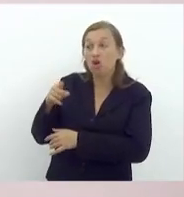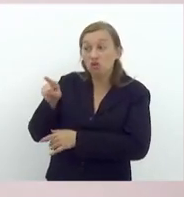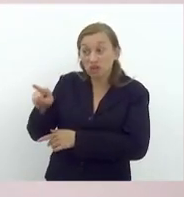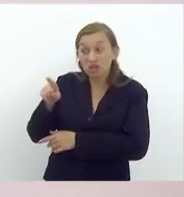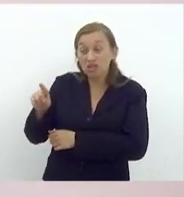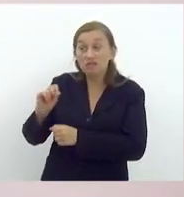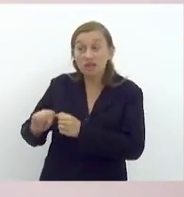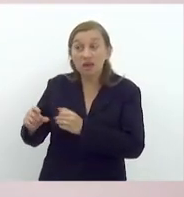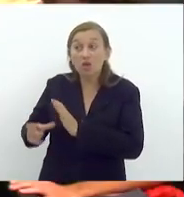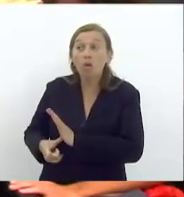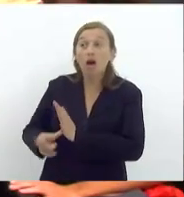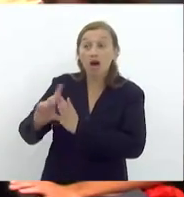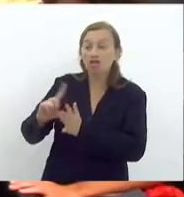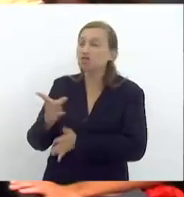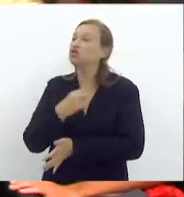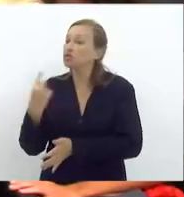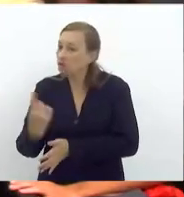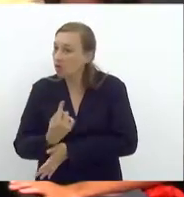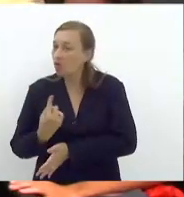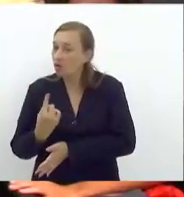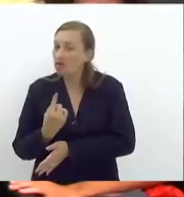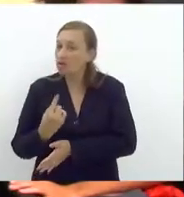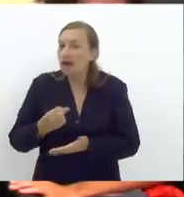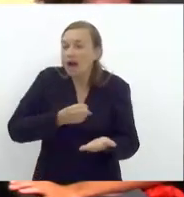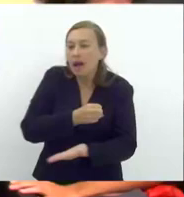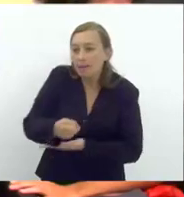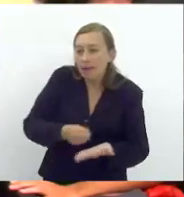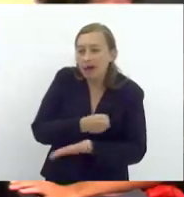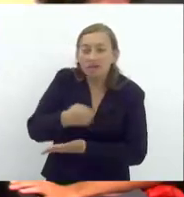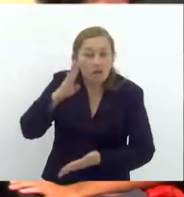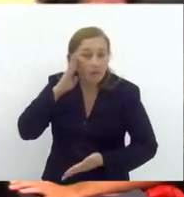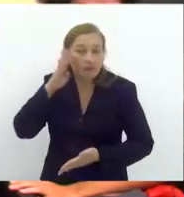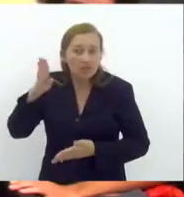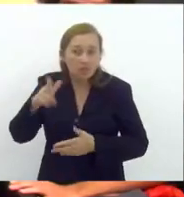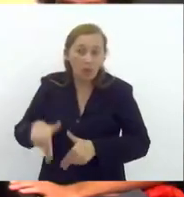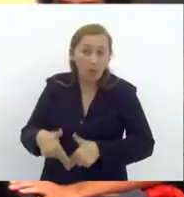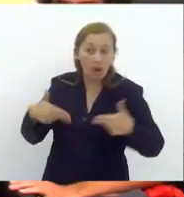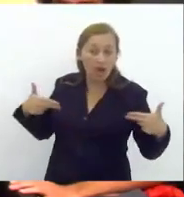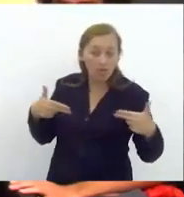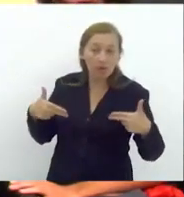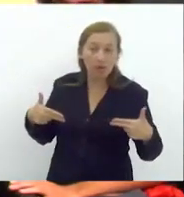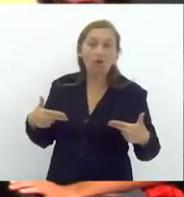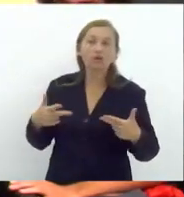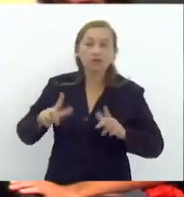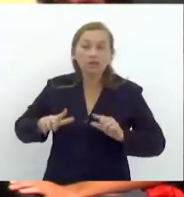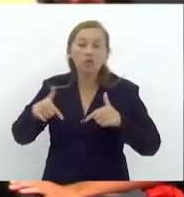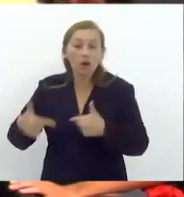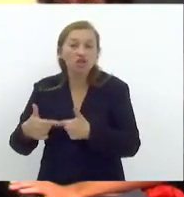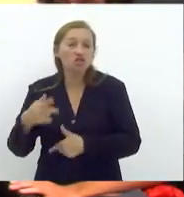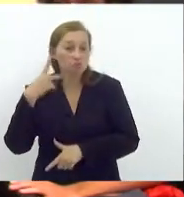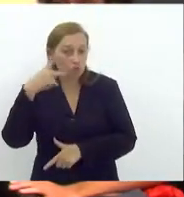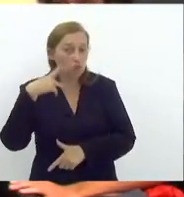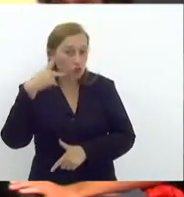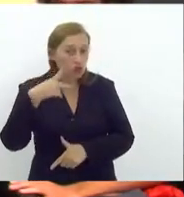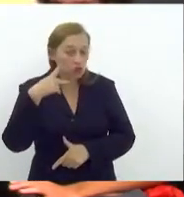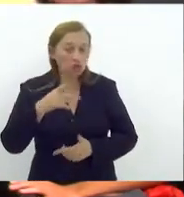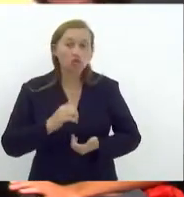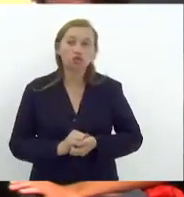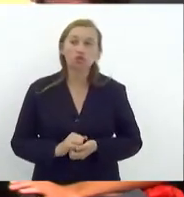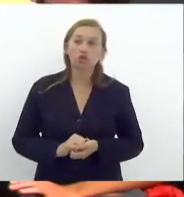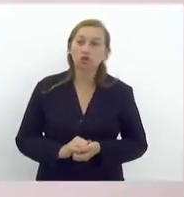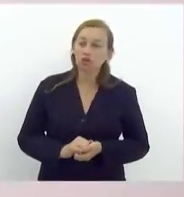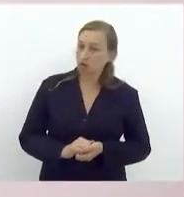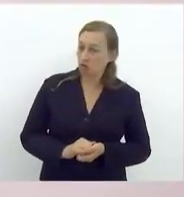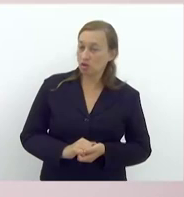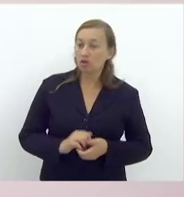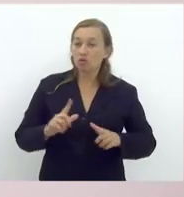fizeram o fundamento principal assim de levar o Hip Hop ser uma ação política de ser uma ação de